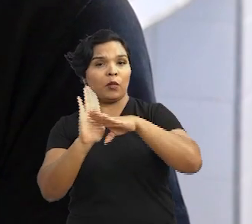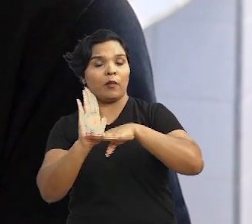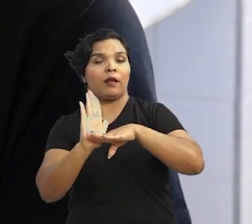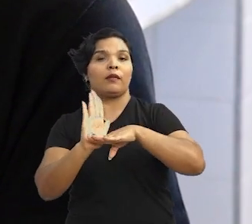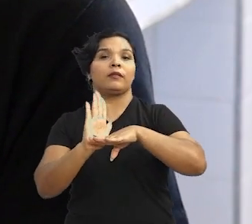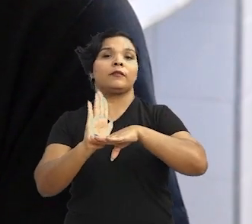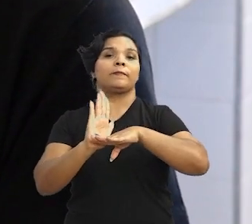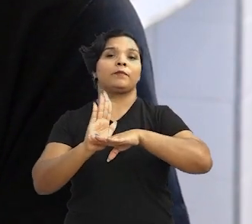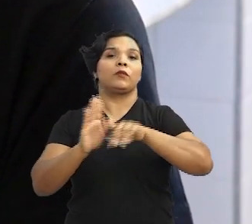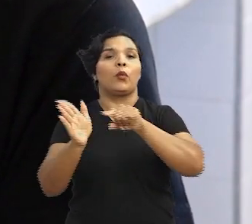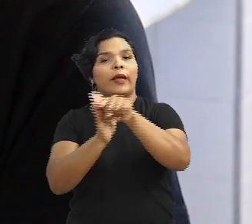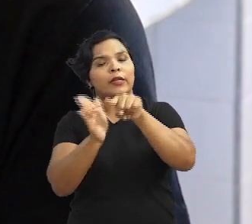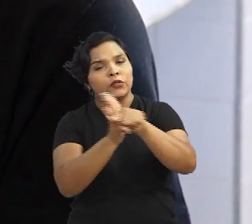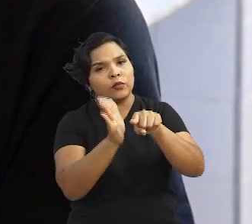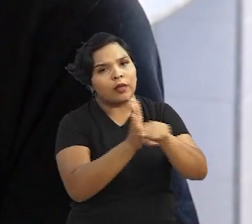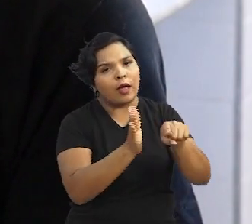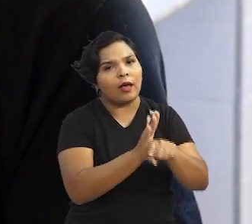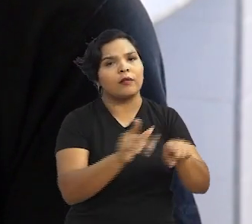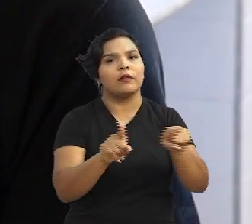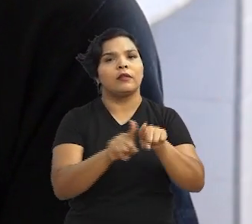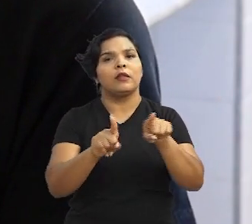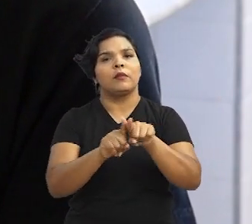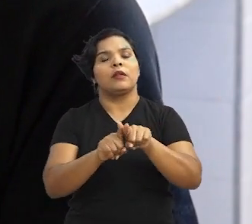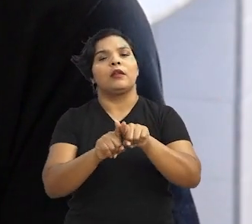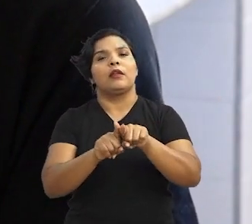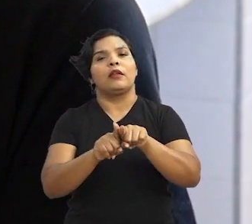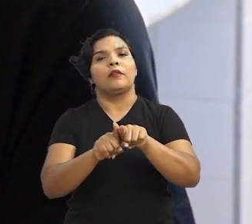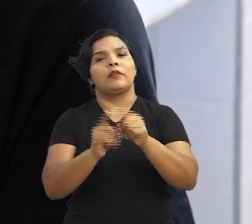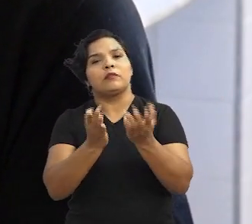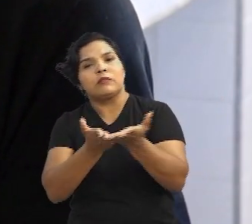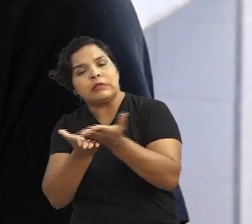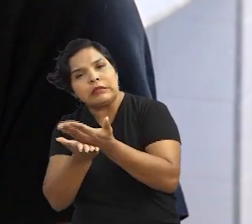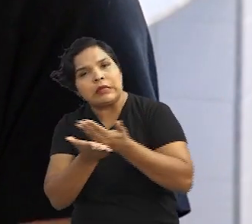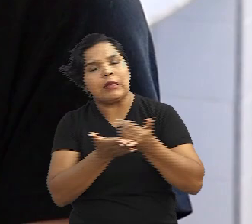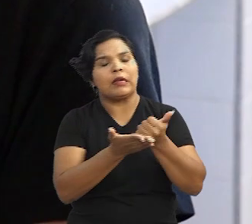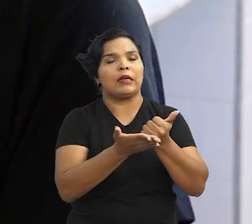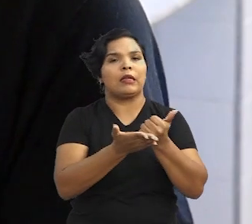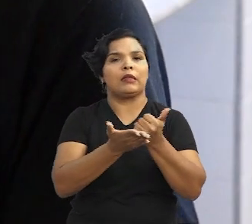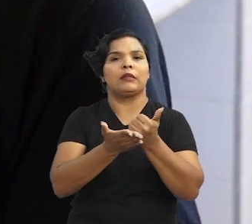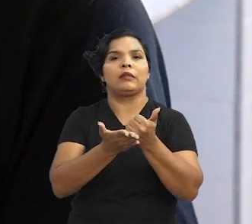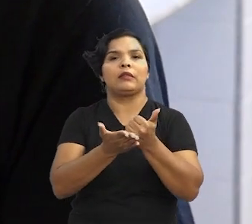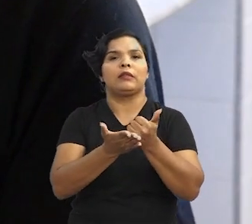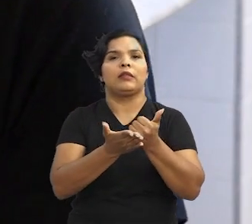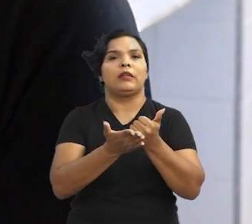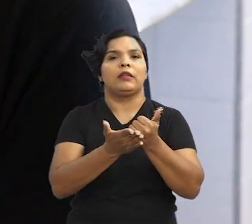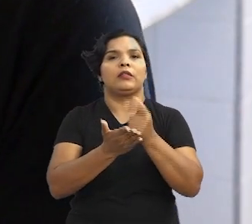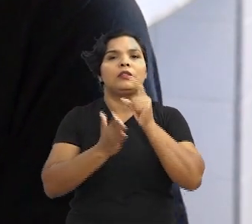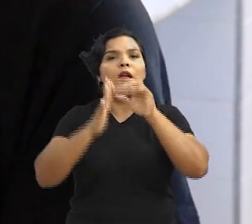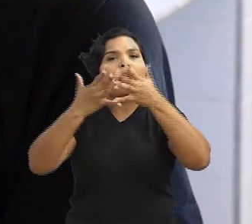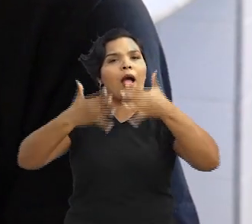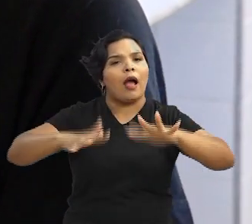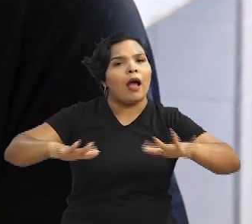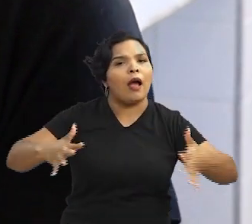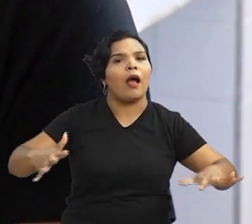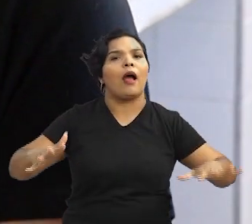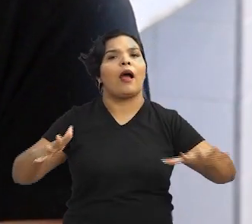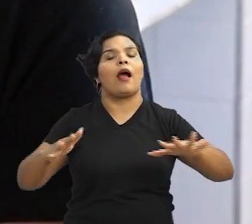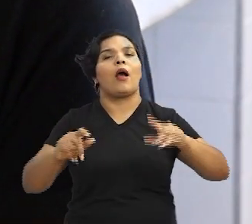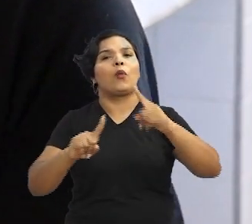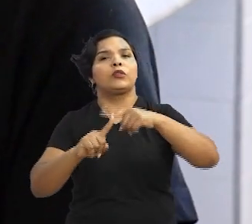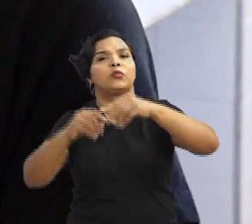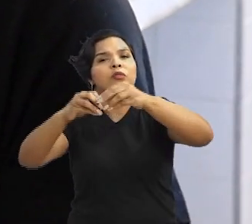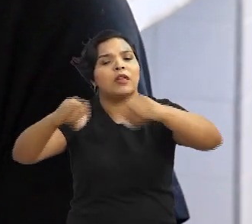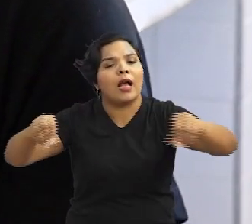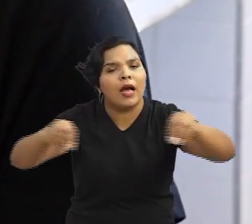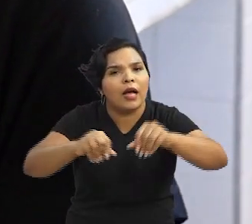nessa pesquisa, né, nos questionários. Aí também fizemos um levantamento de marés, tipo